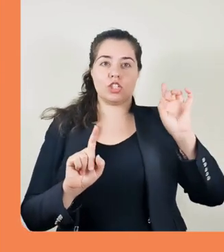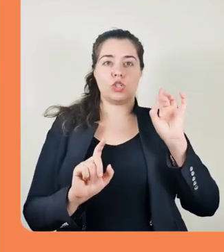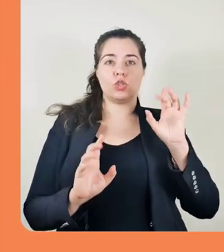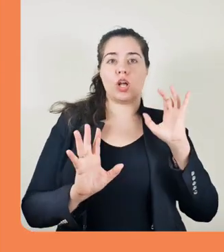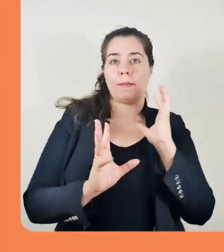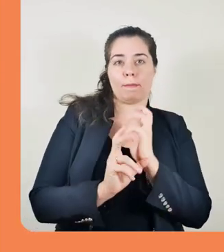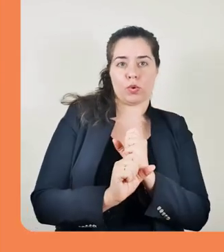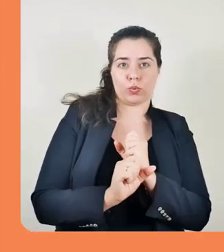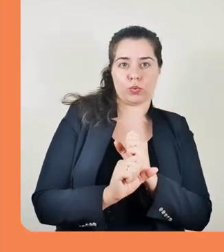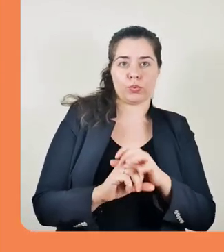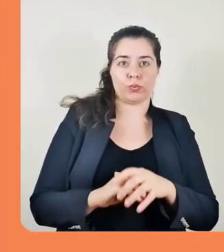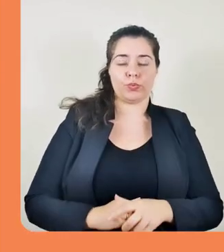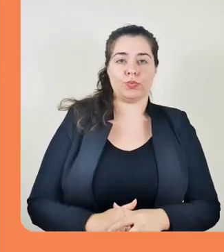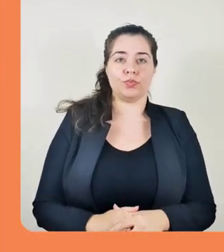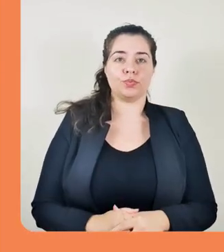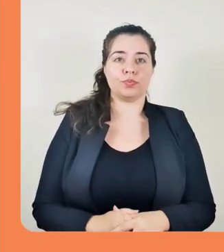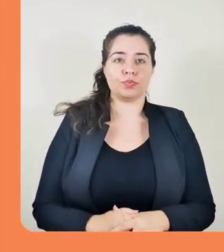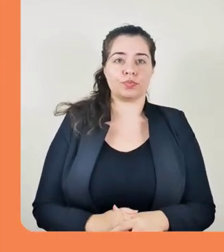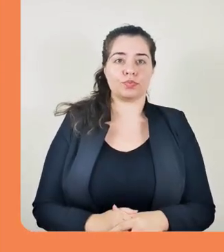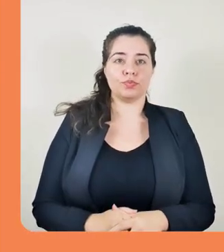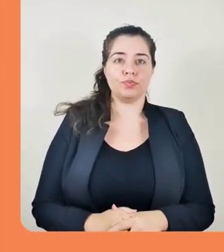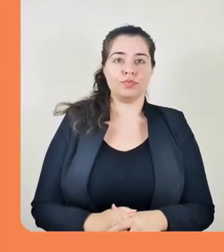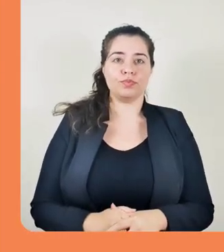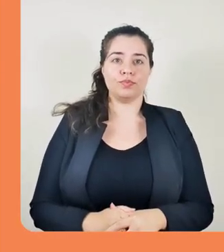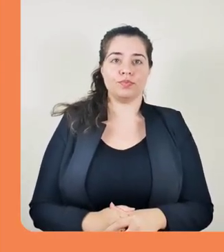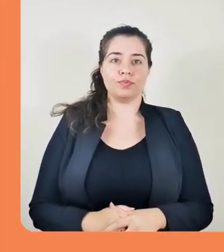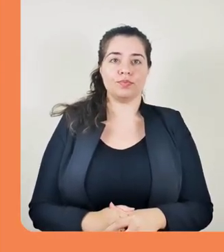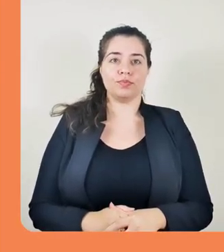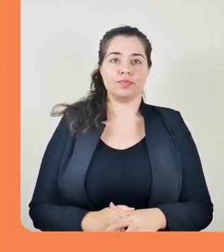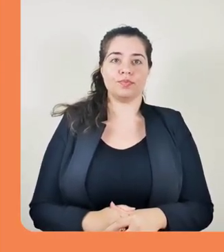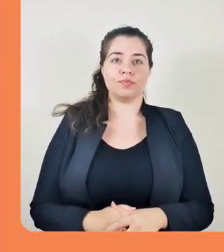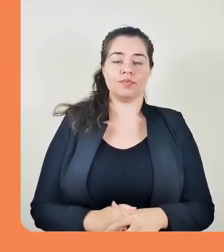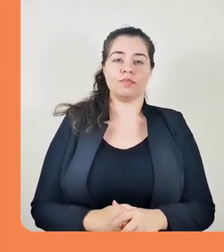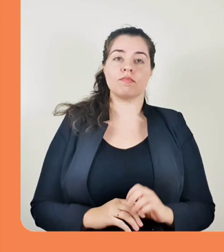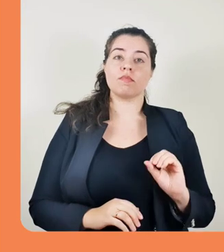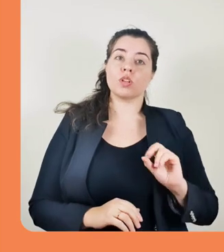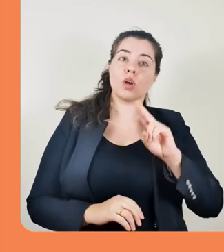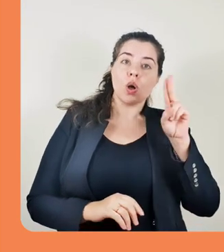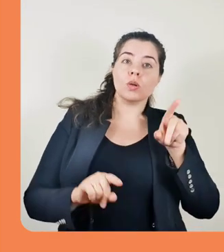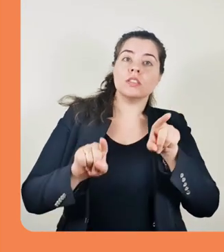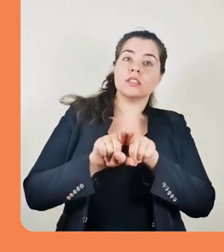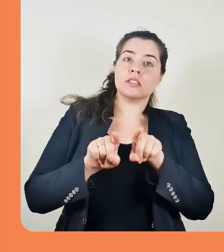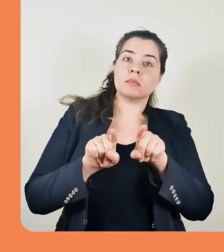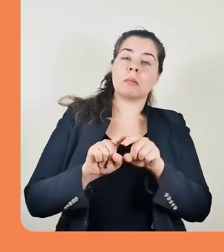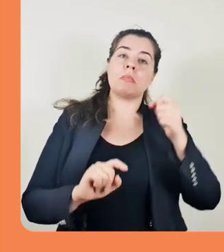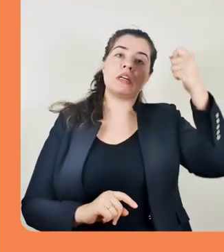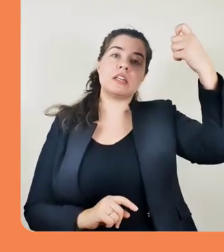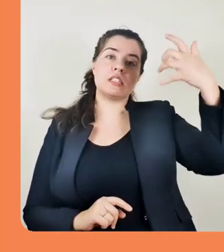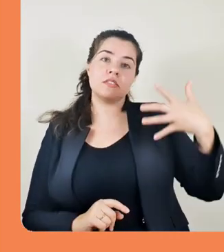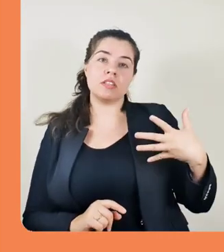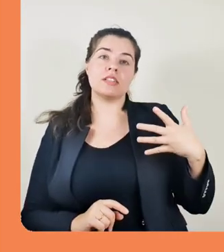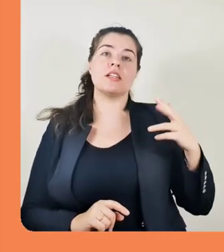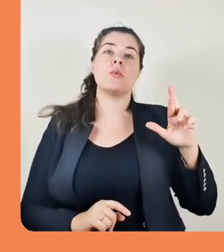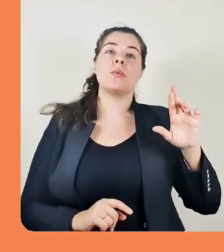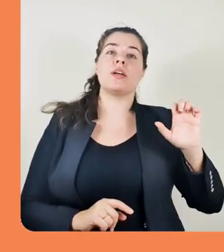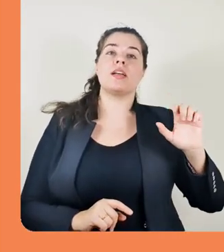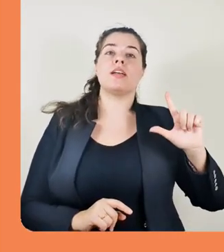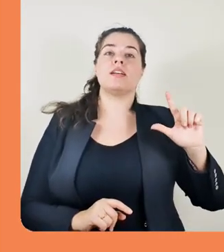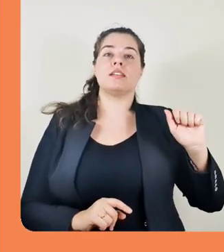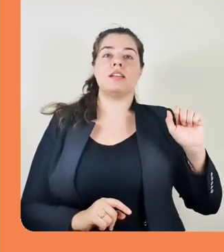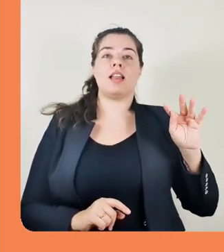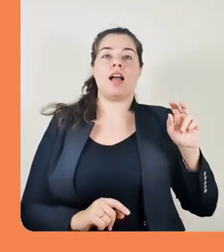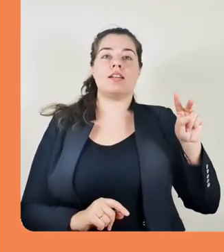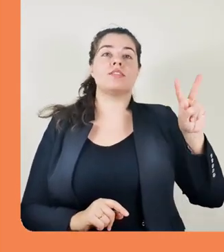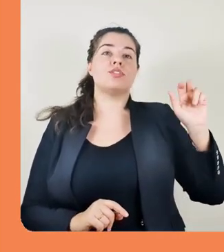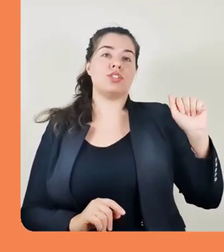apareceria aqui mas sem a classificação dele no ranking apareceria simplesmente a pontuação dele